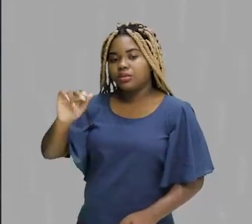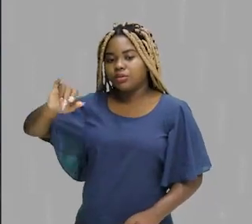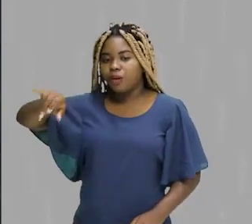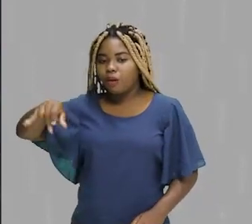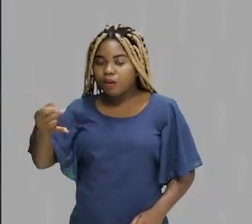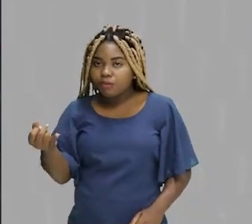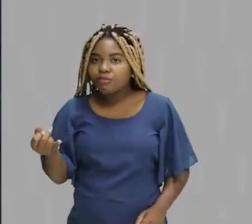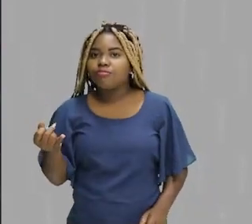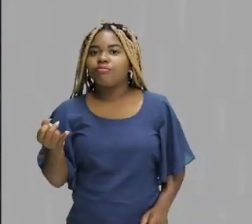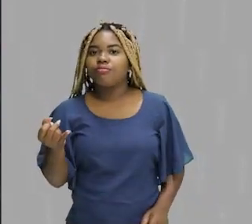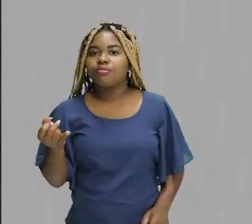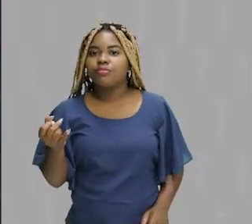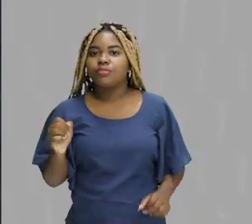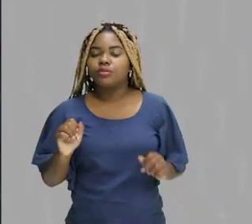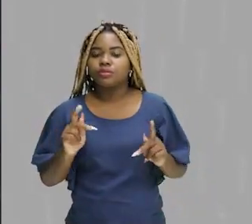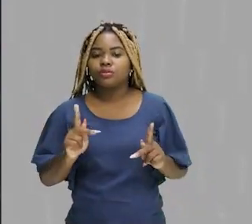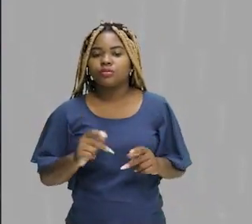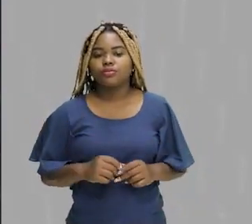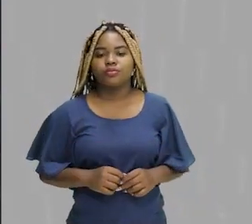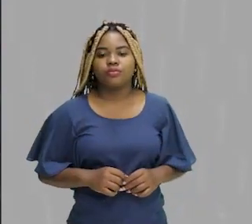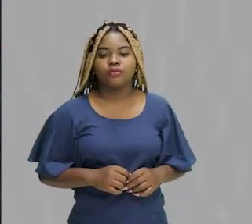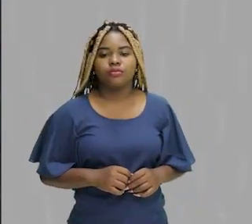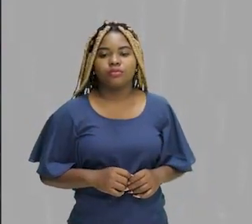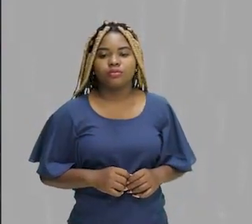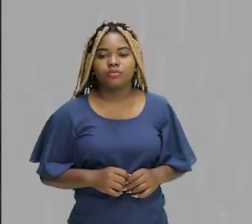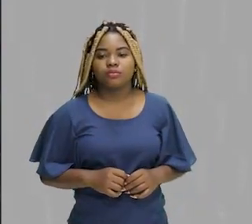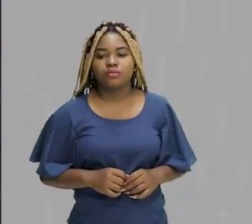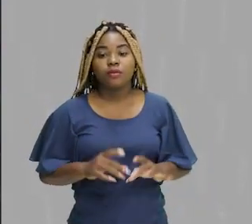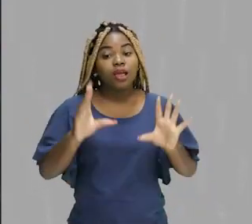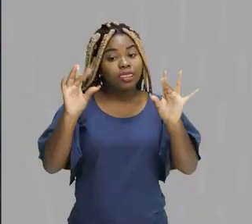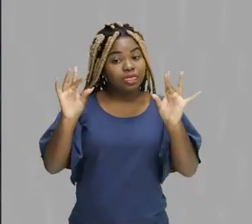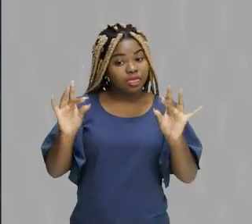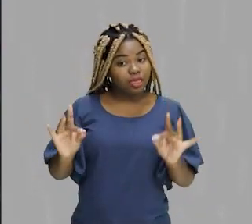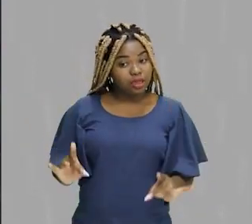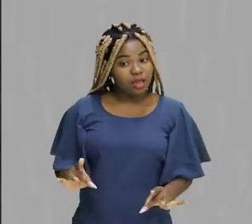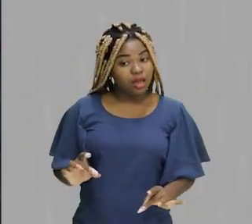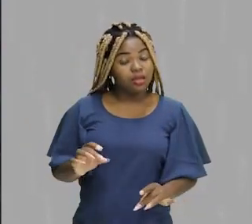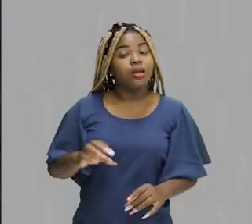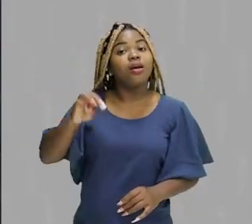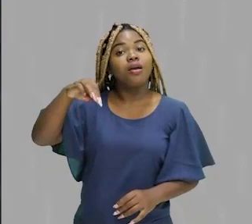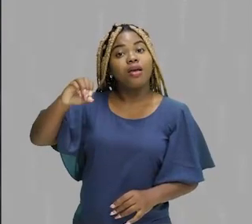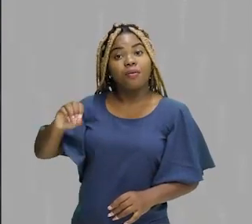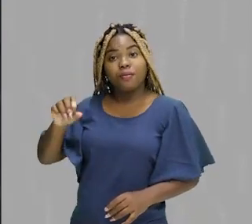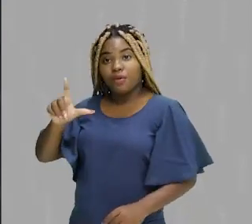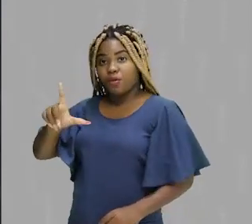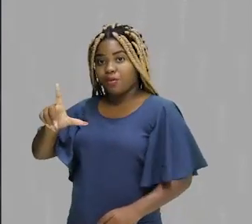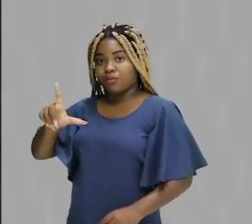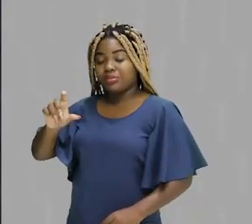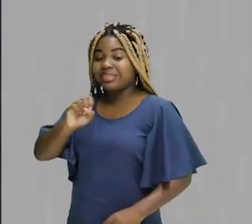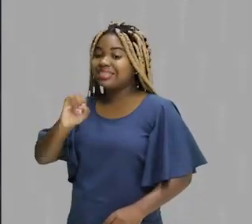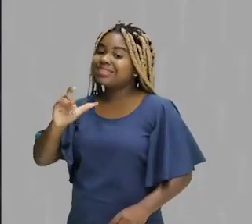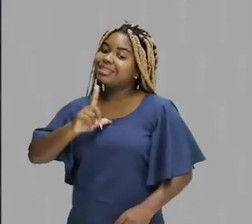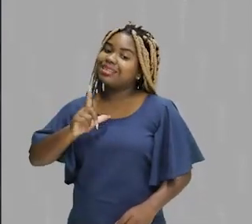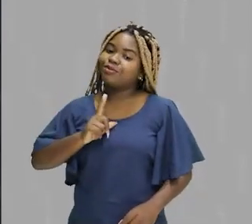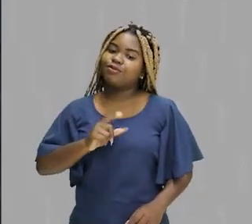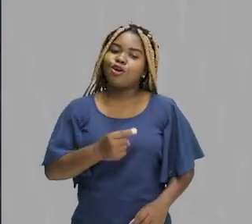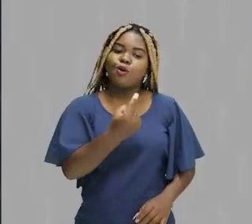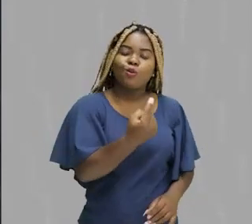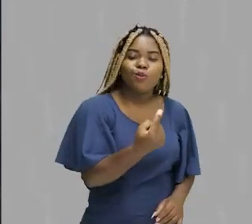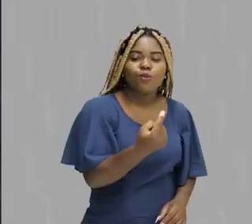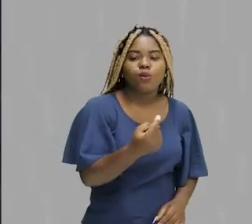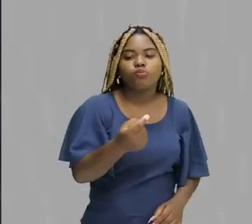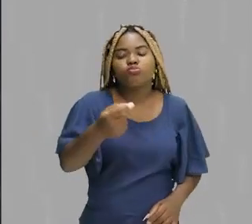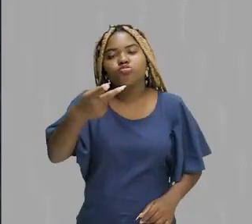286. Outro detalhe, por mol. Se a gente tivesse, em vez de 2 mols, então seria